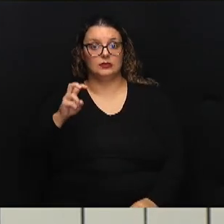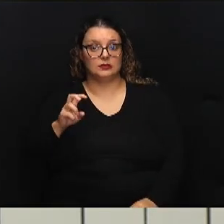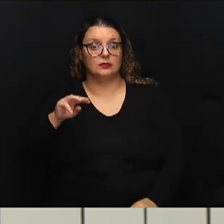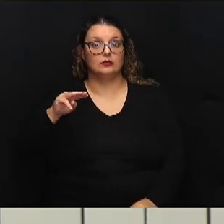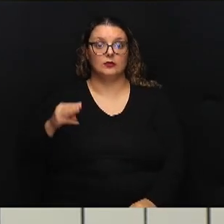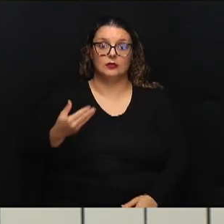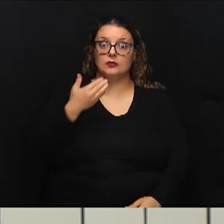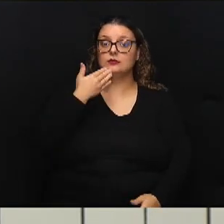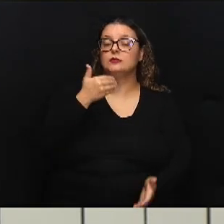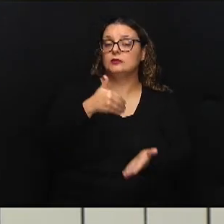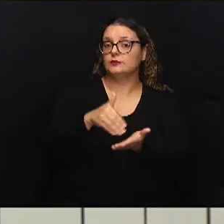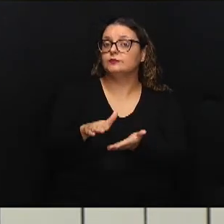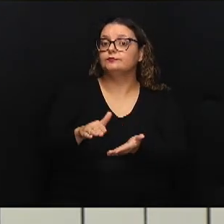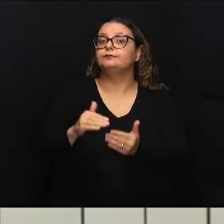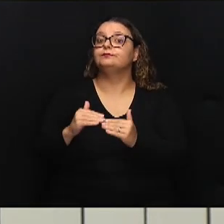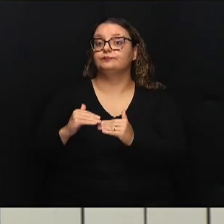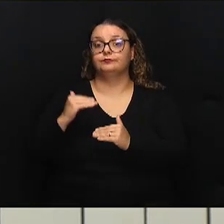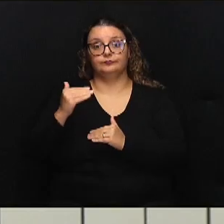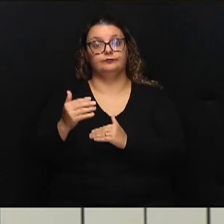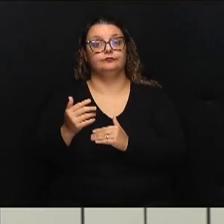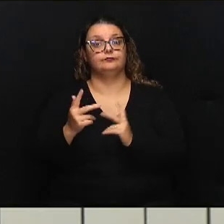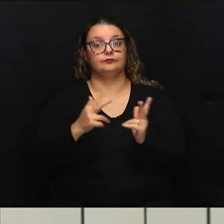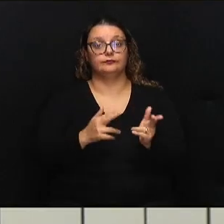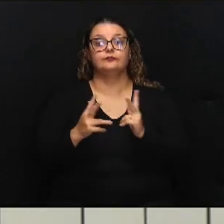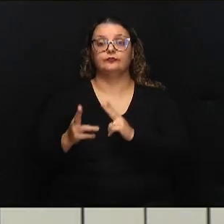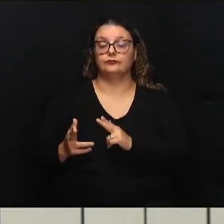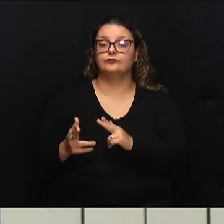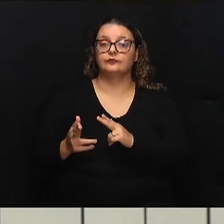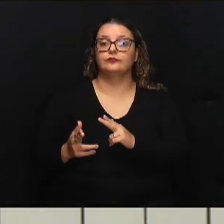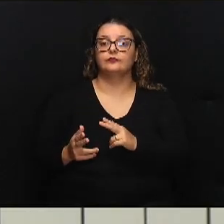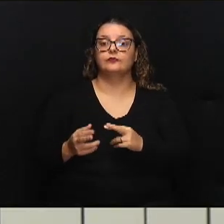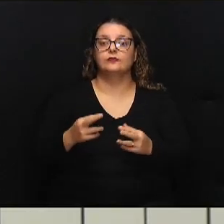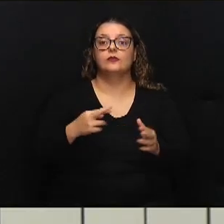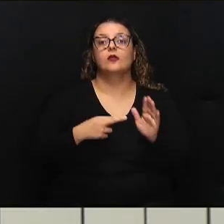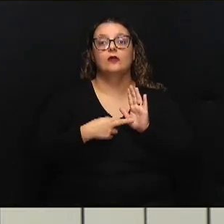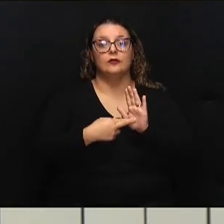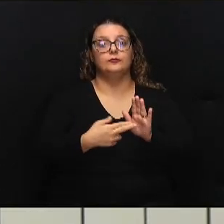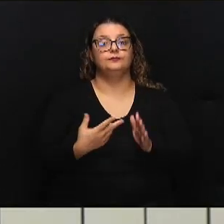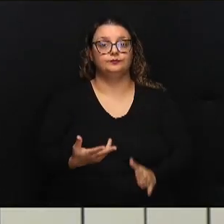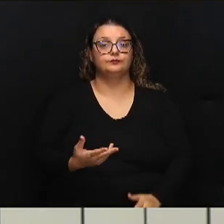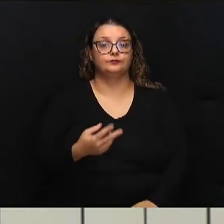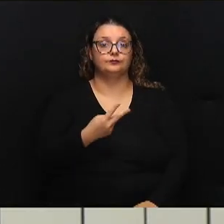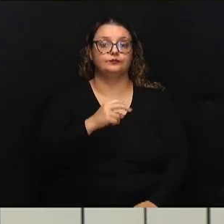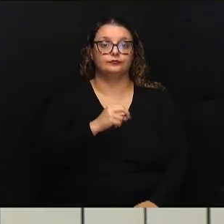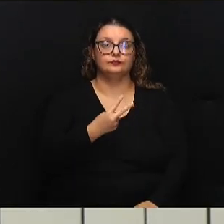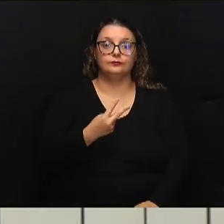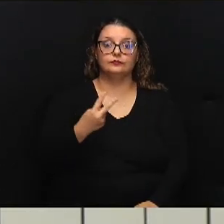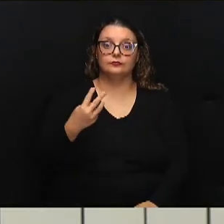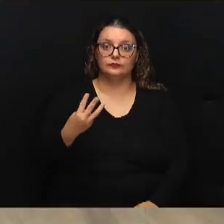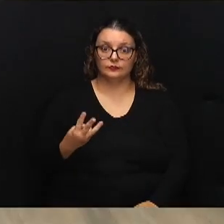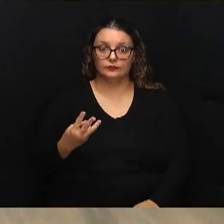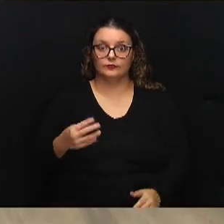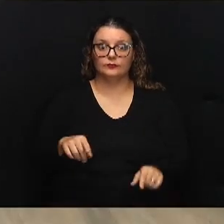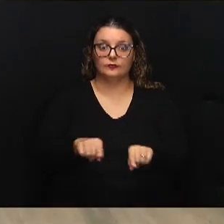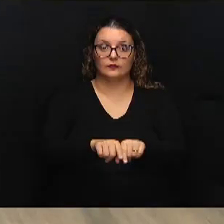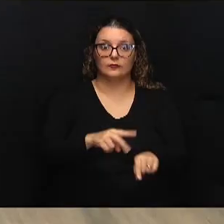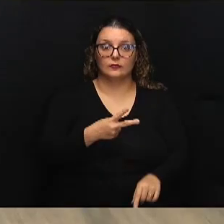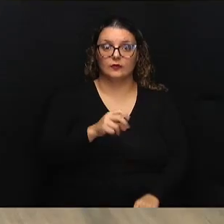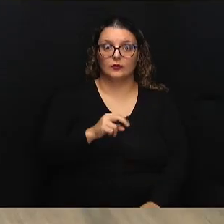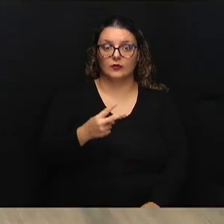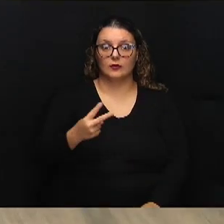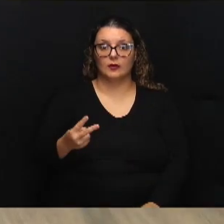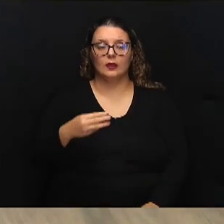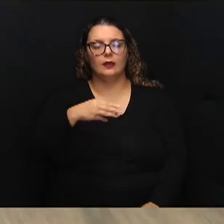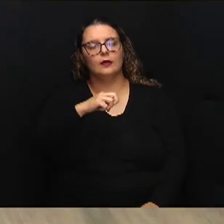demissão, bem acima do mesmo período referente a 2023 e 2022. Márcio, por